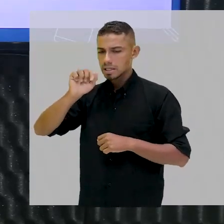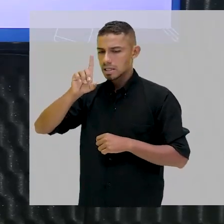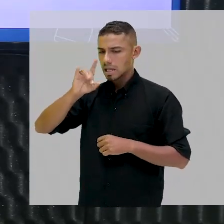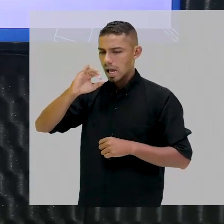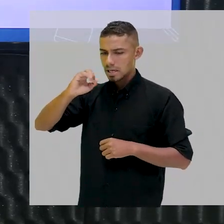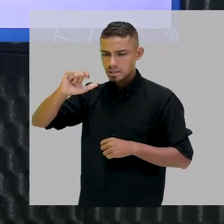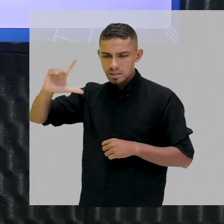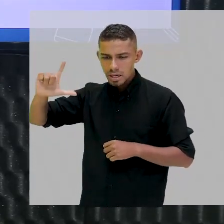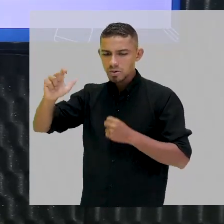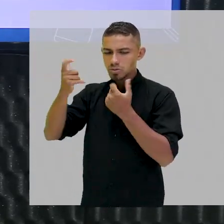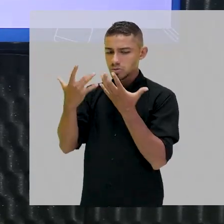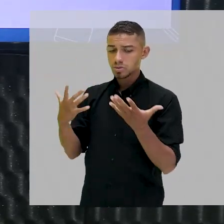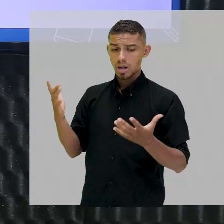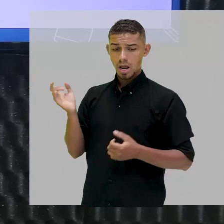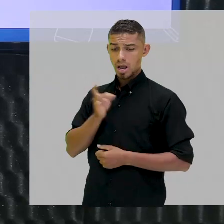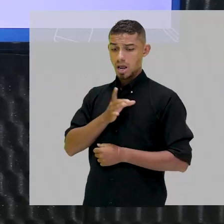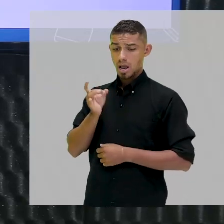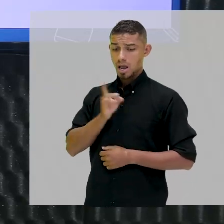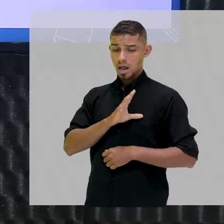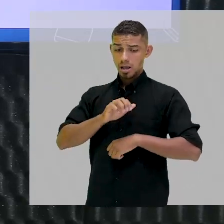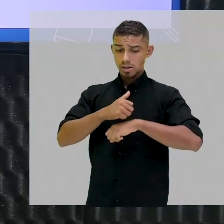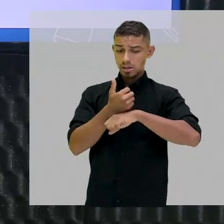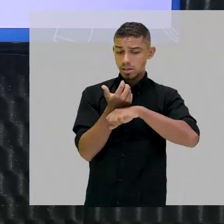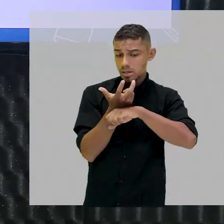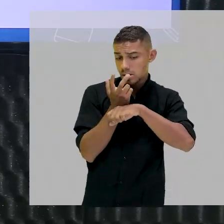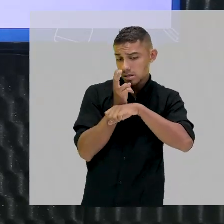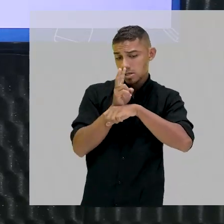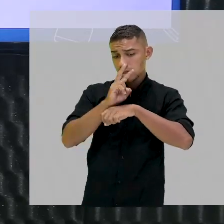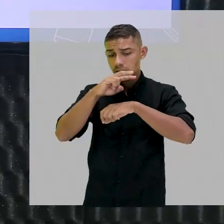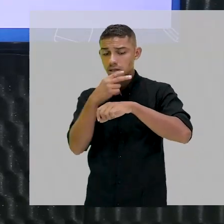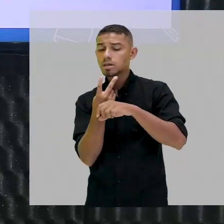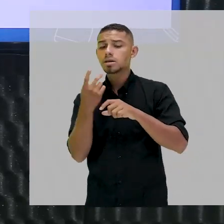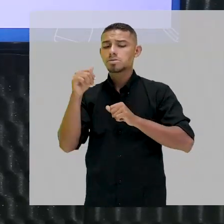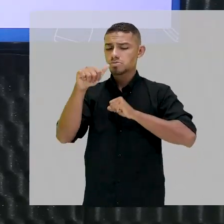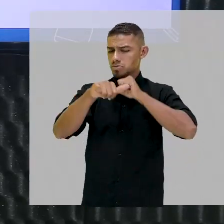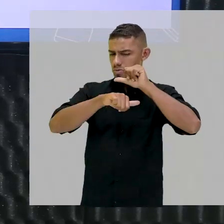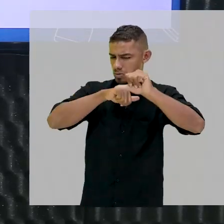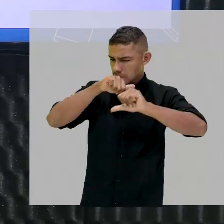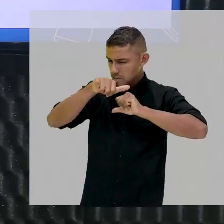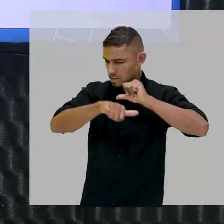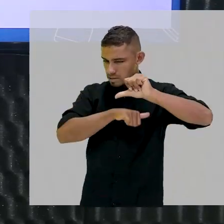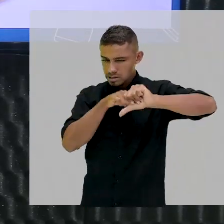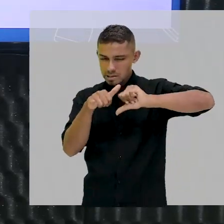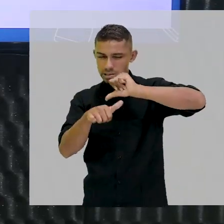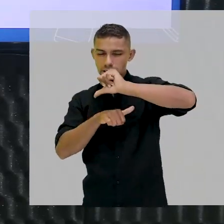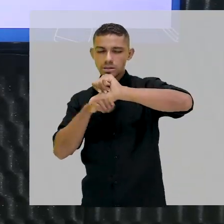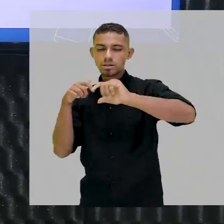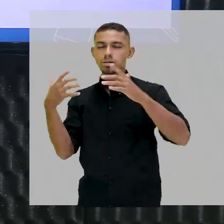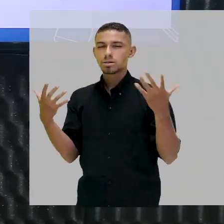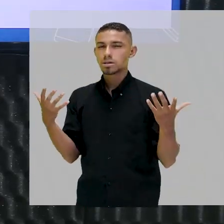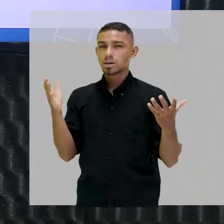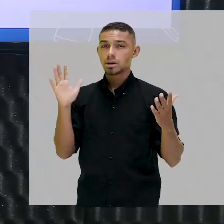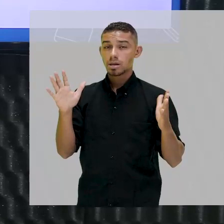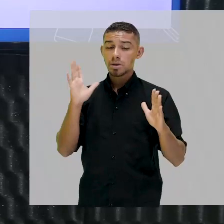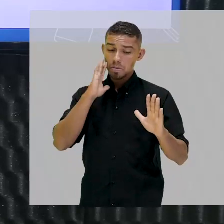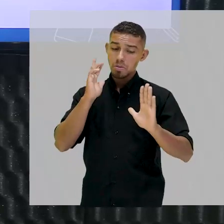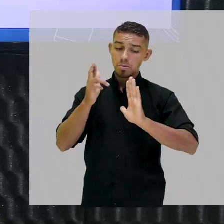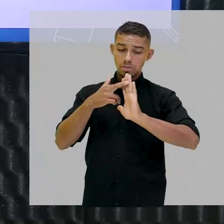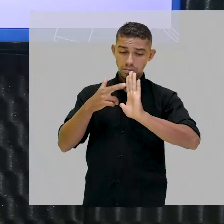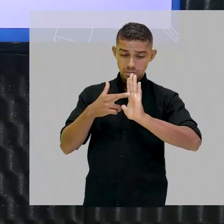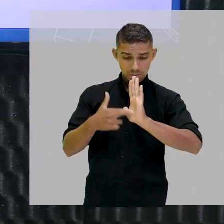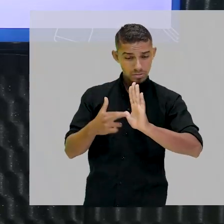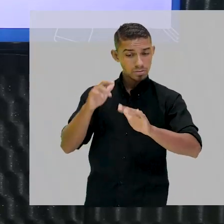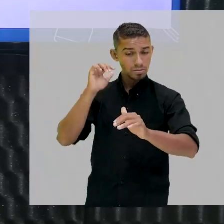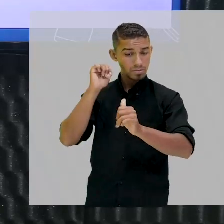que está com medo do break sofrer muita mudança, muita alteração quando ele se tornar um